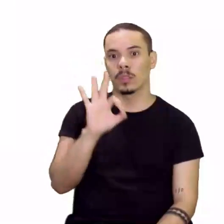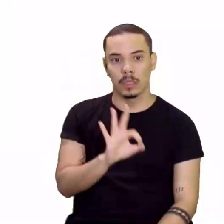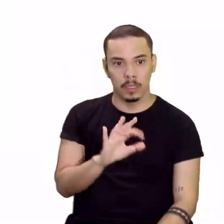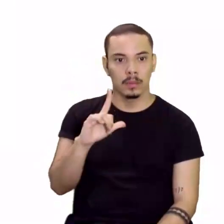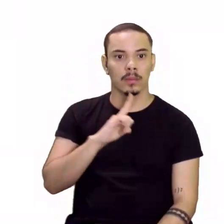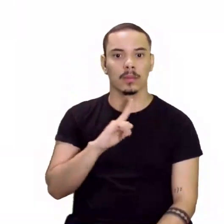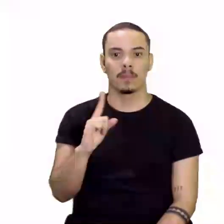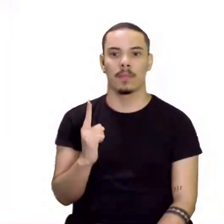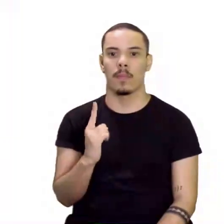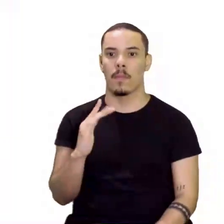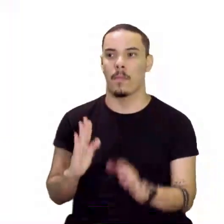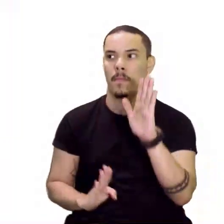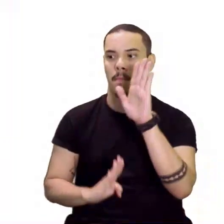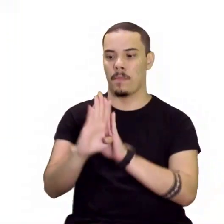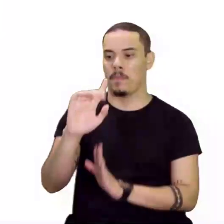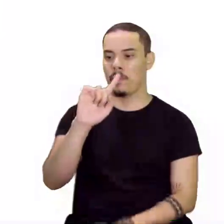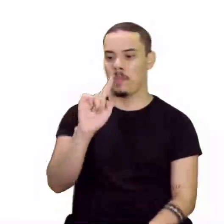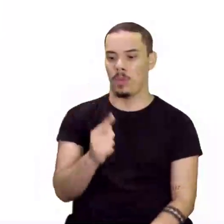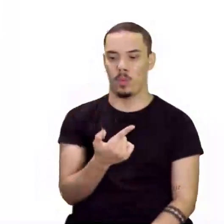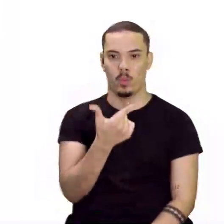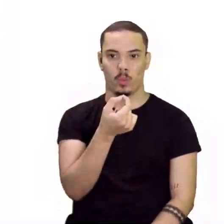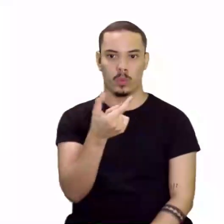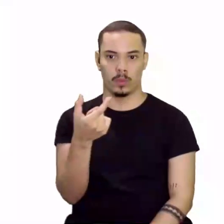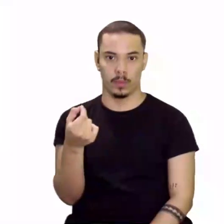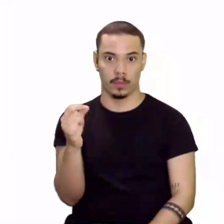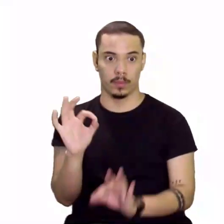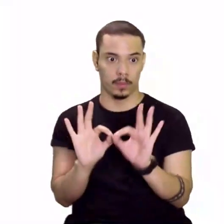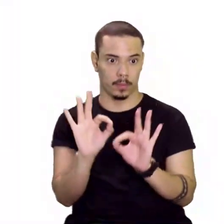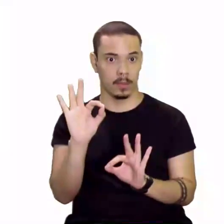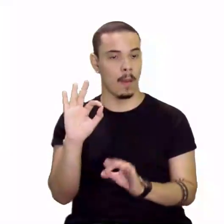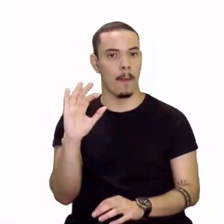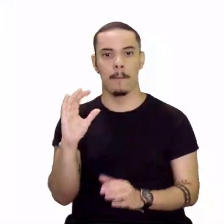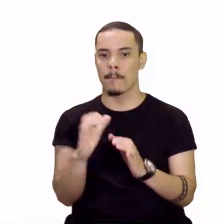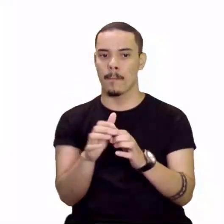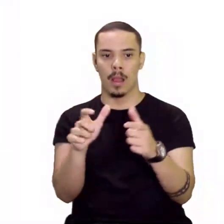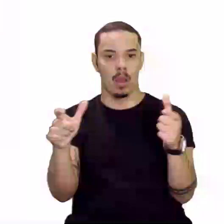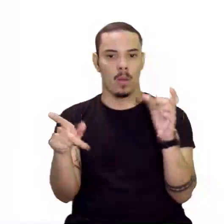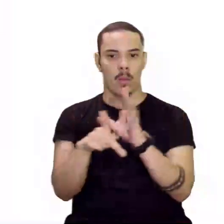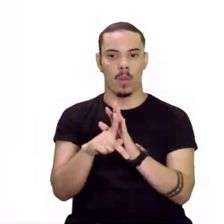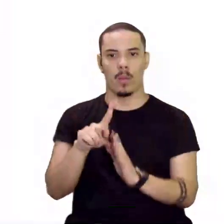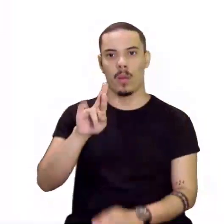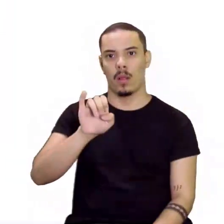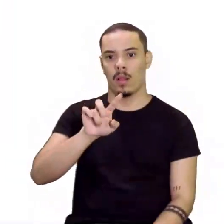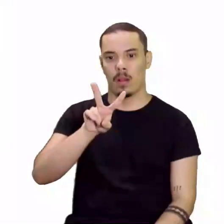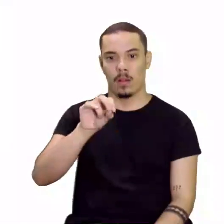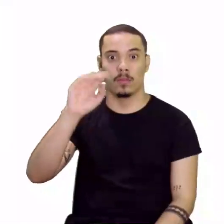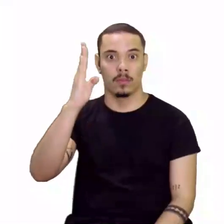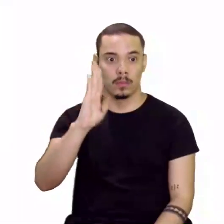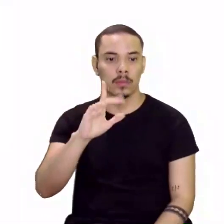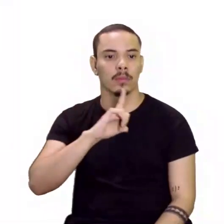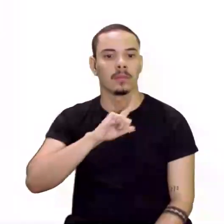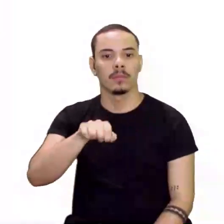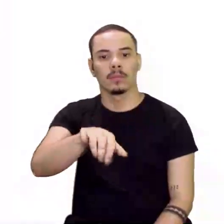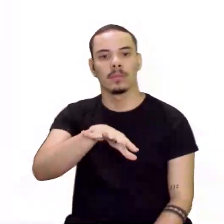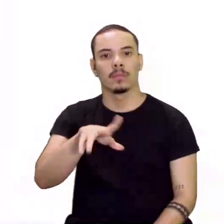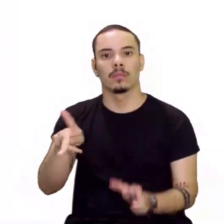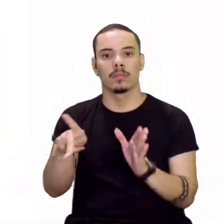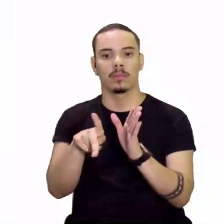de 1.200 metros. As maiores elevações do relevo brasileiro se situam nas